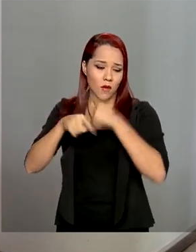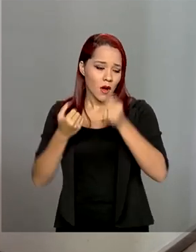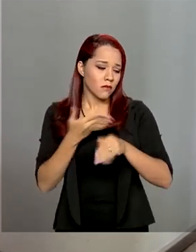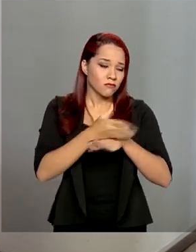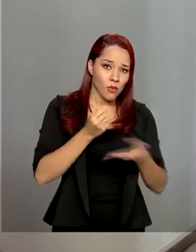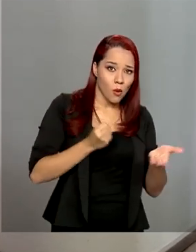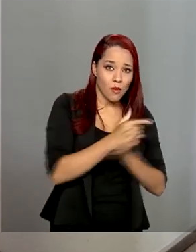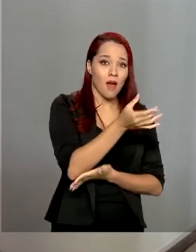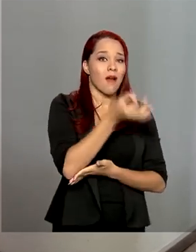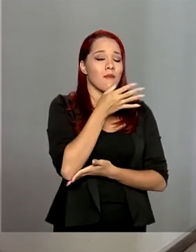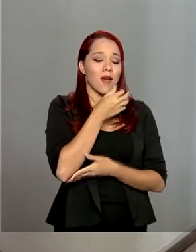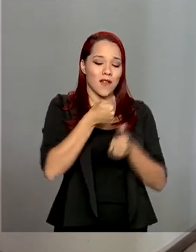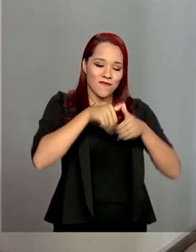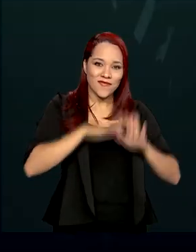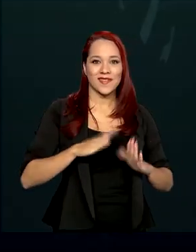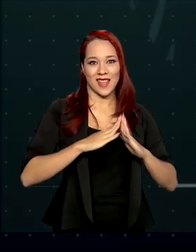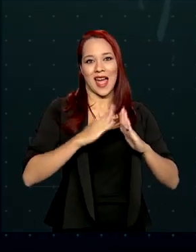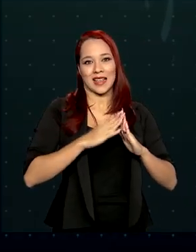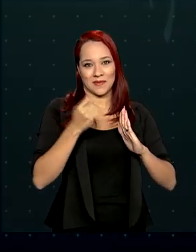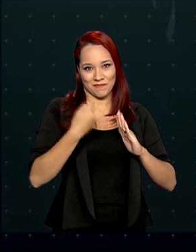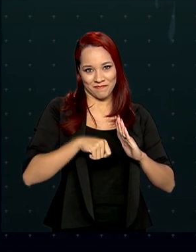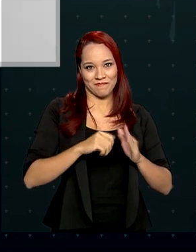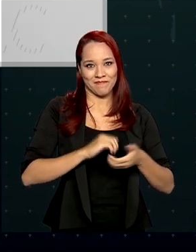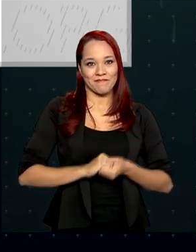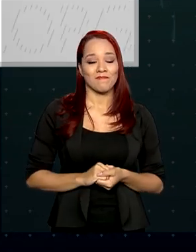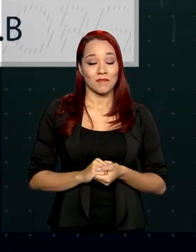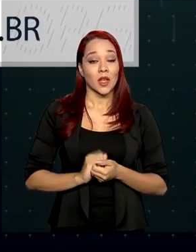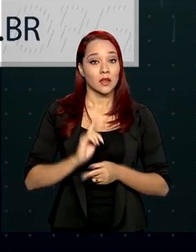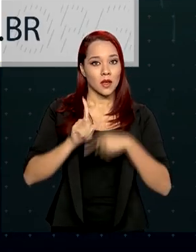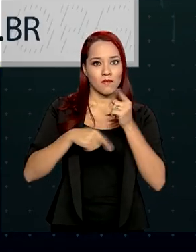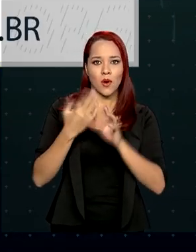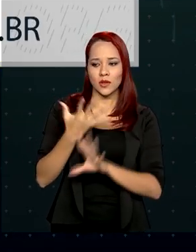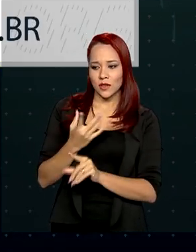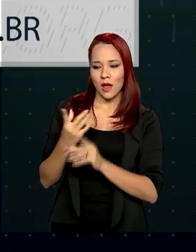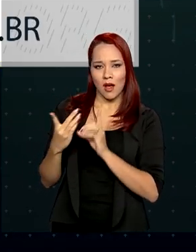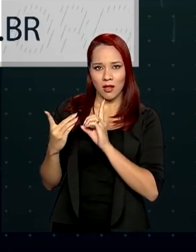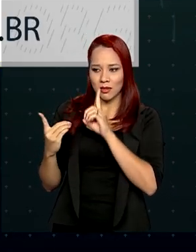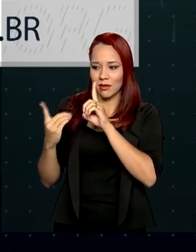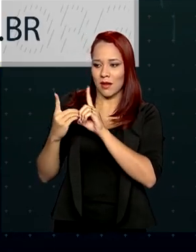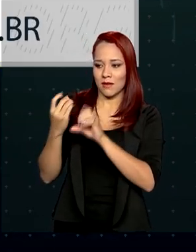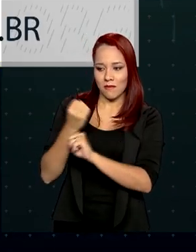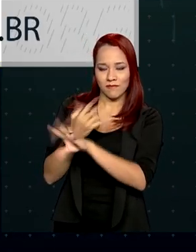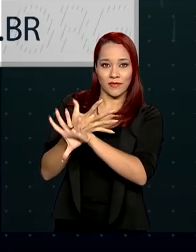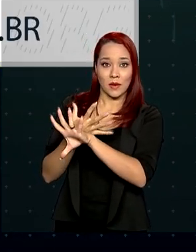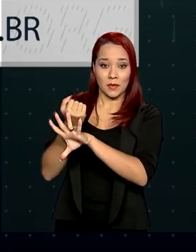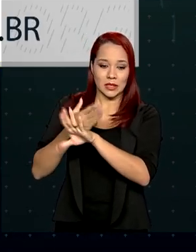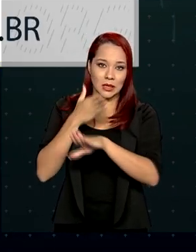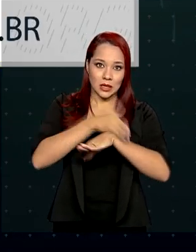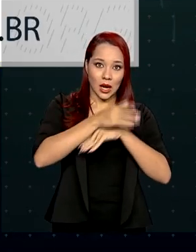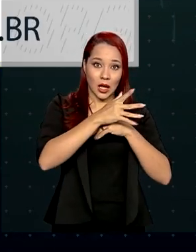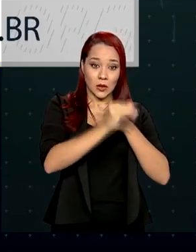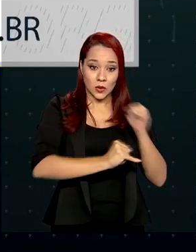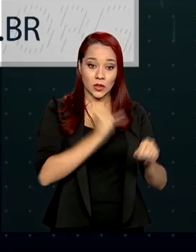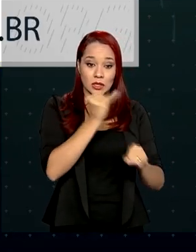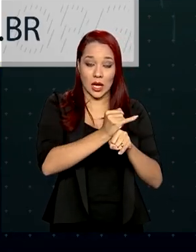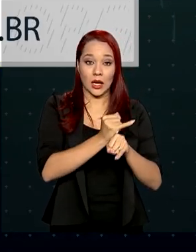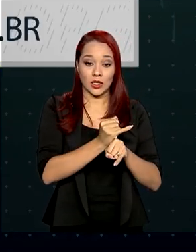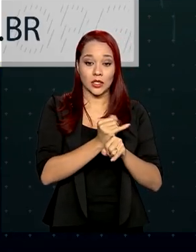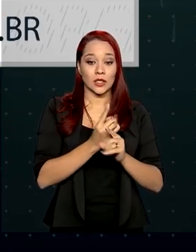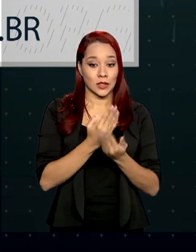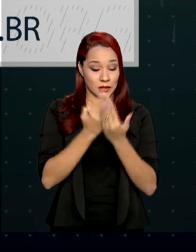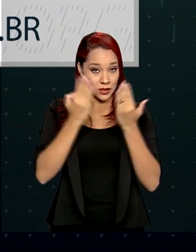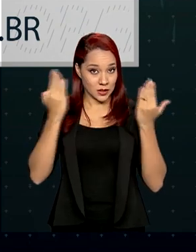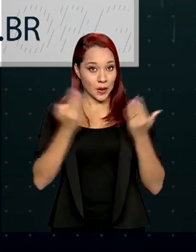medicamento sem sair de casa. Depois de atender o paciente, o médico deve entrar no hot site do Conselho Federal de Medicina,